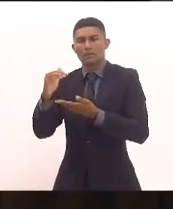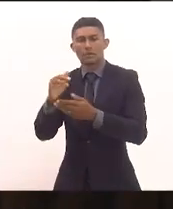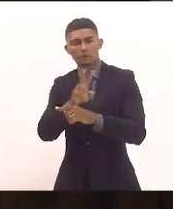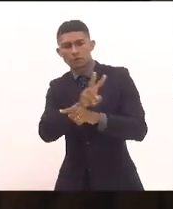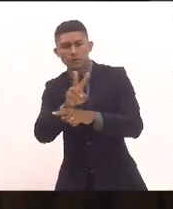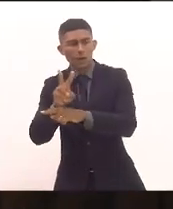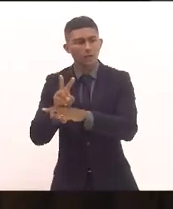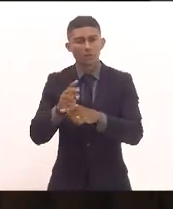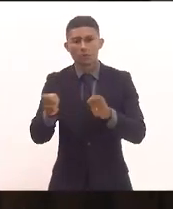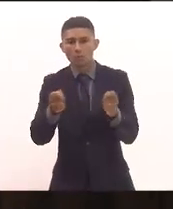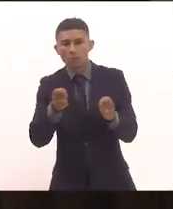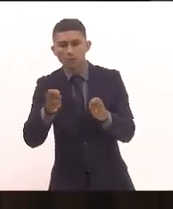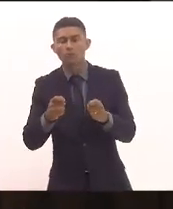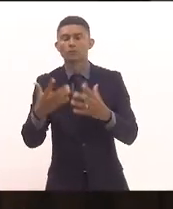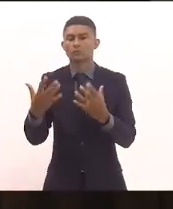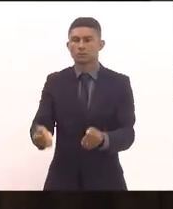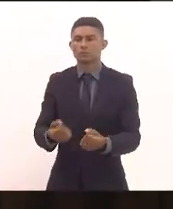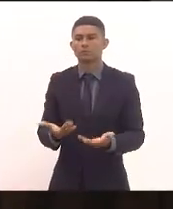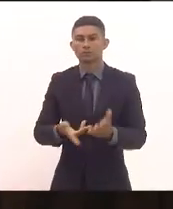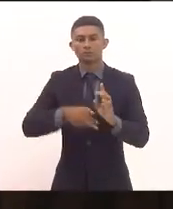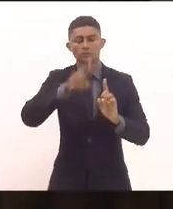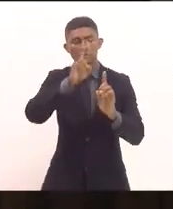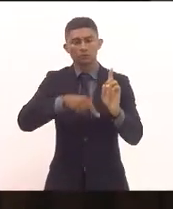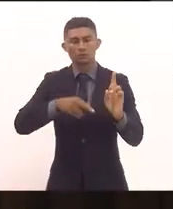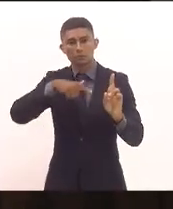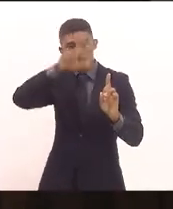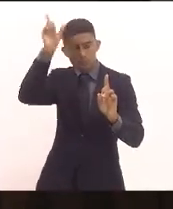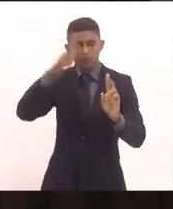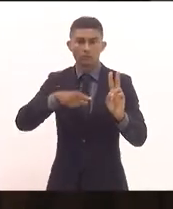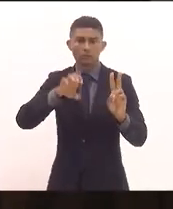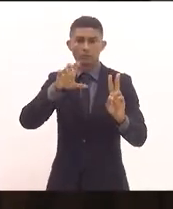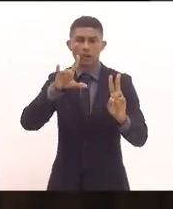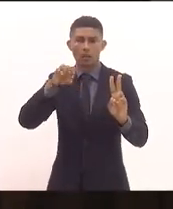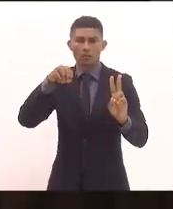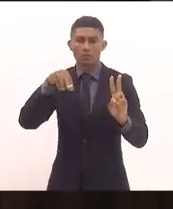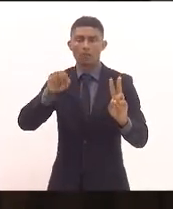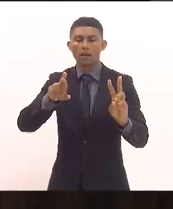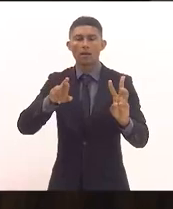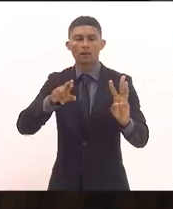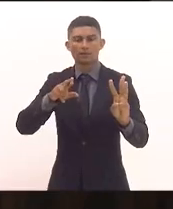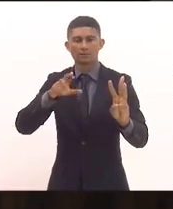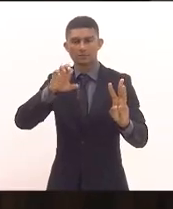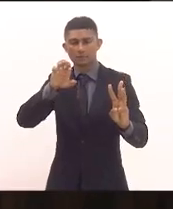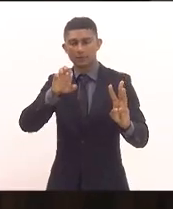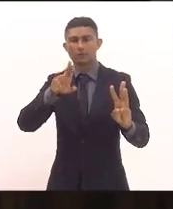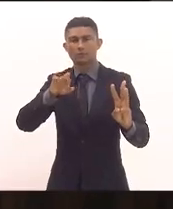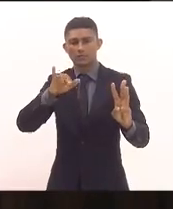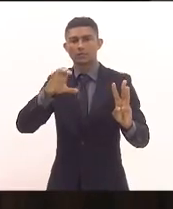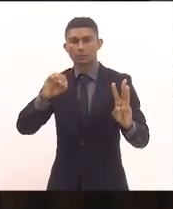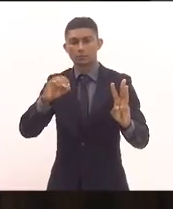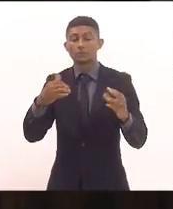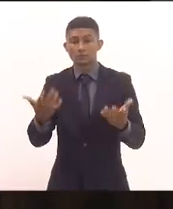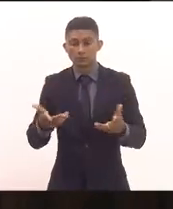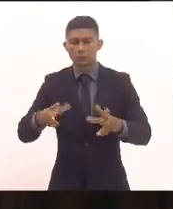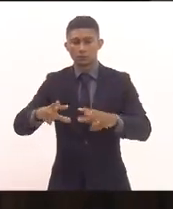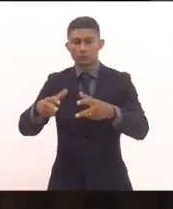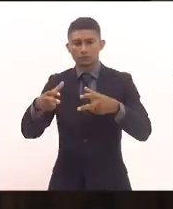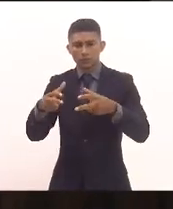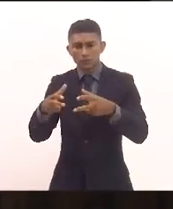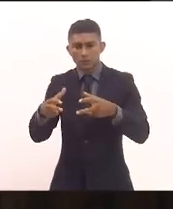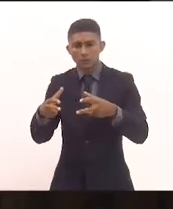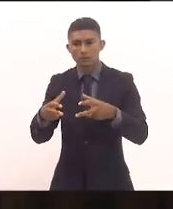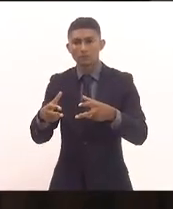fiscalização financeira e controle favorável. Relatores, deputado Luiz Paulo, Eliomar Coelho, Eurico Júnior, Eliomar Coelho. Pendendo de pareceres das